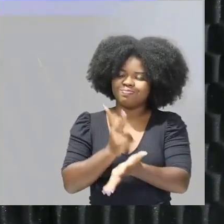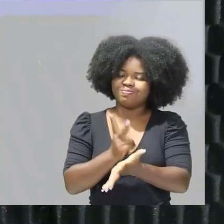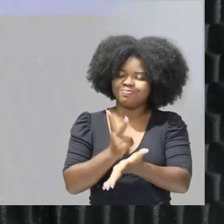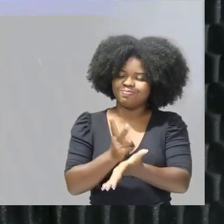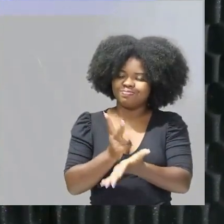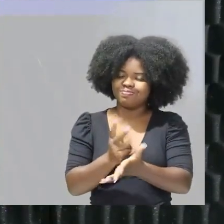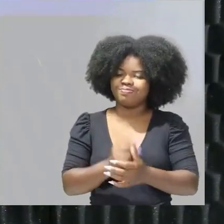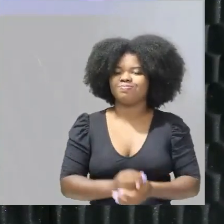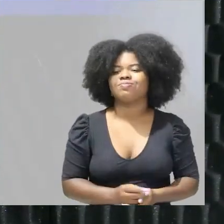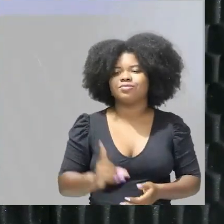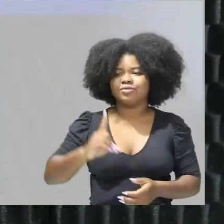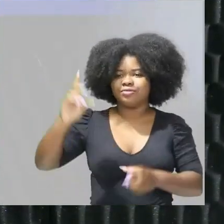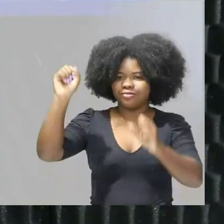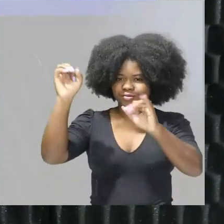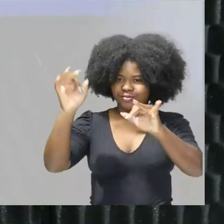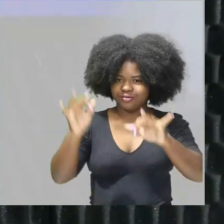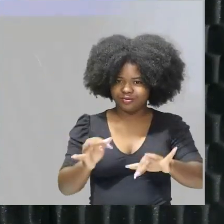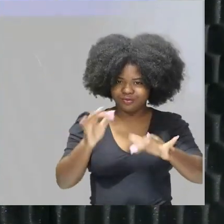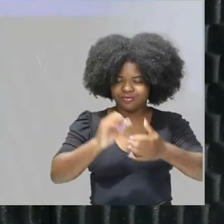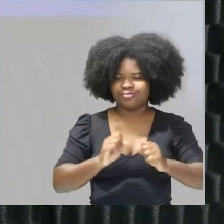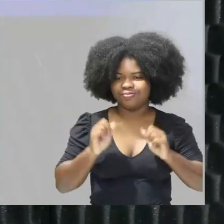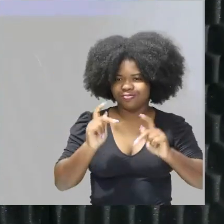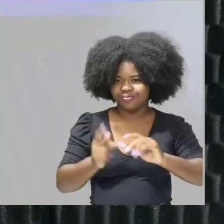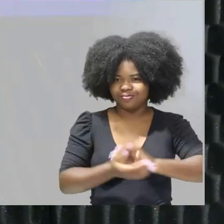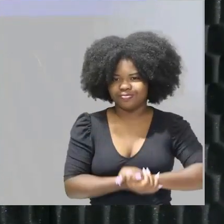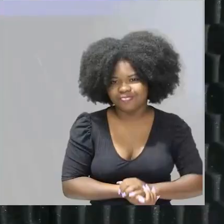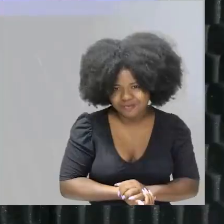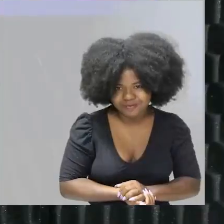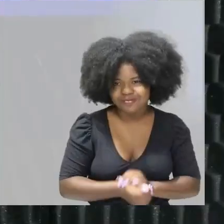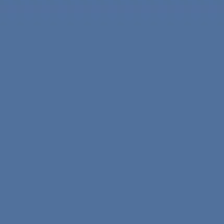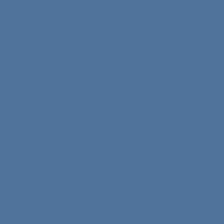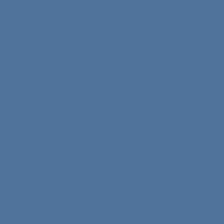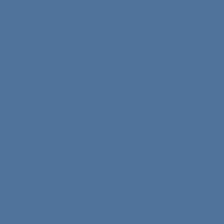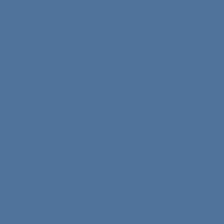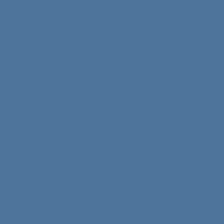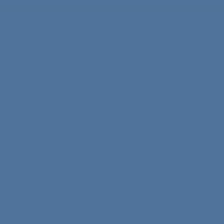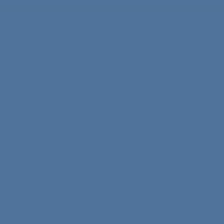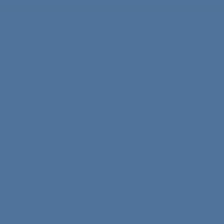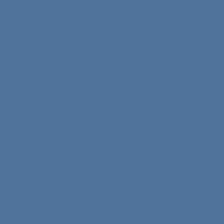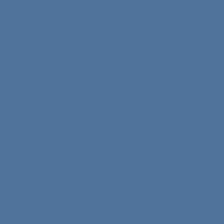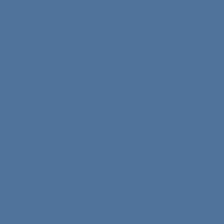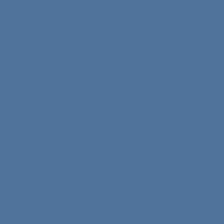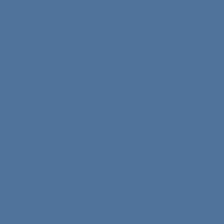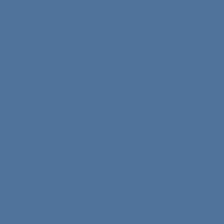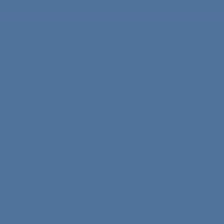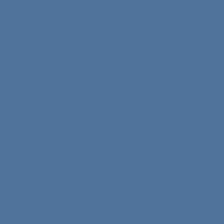fiquem com Deus Fique conosco vamos aqui aproveitar o máximo